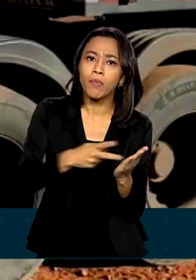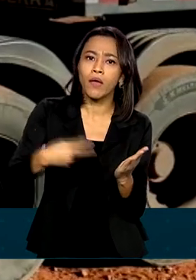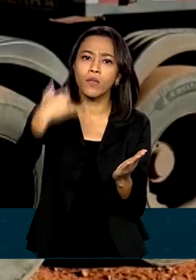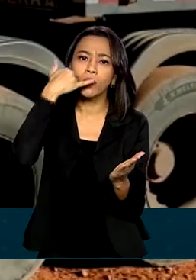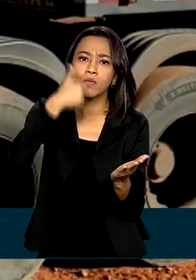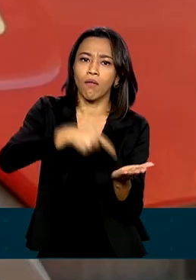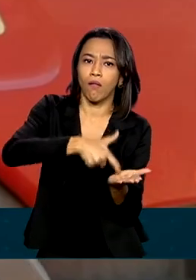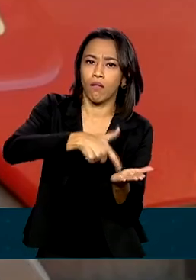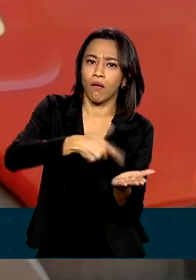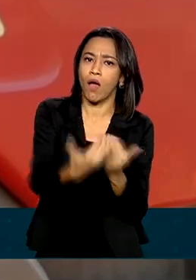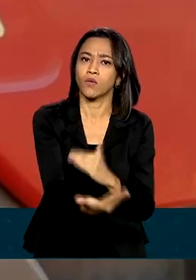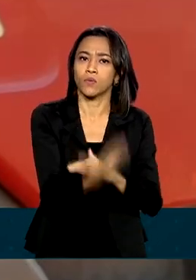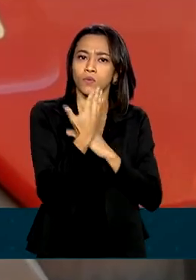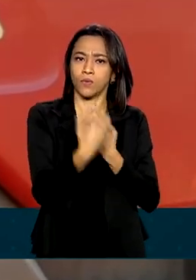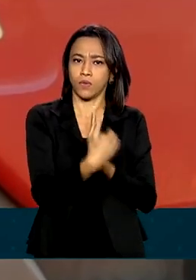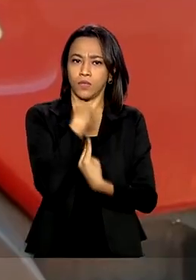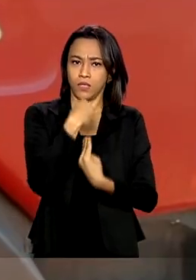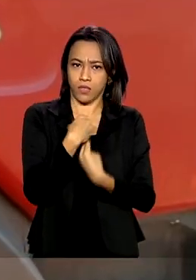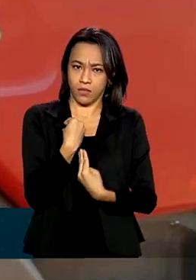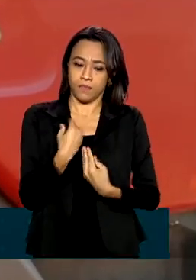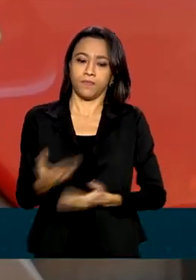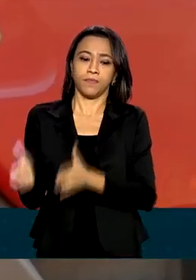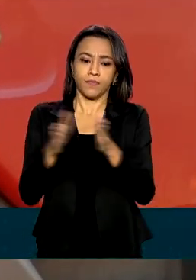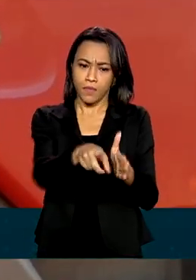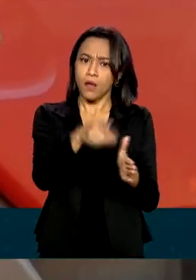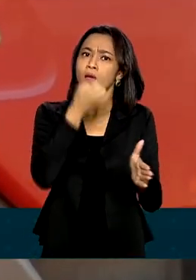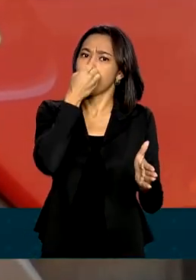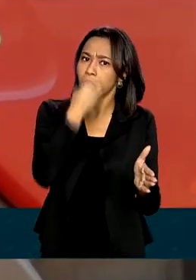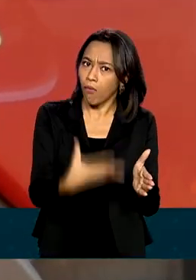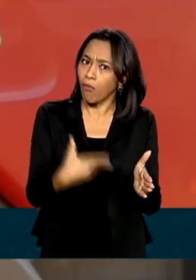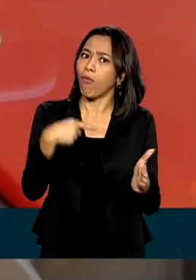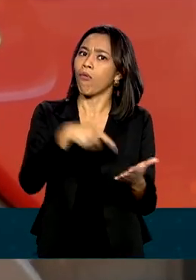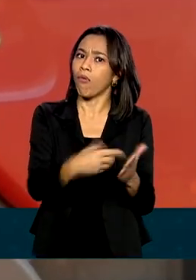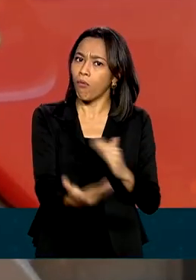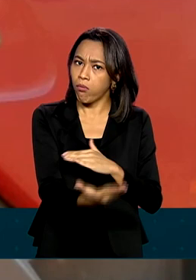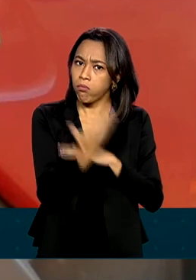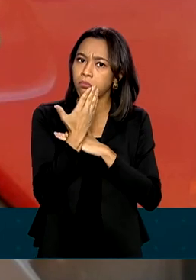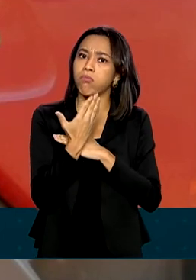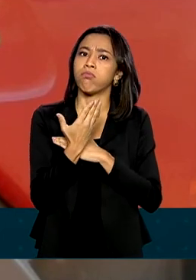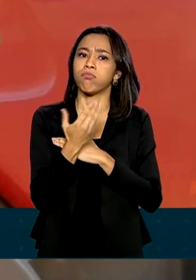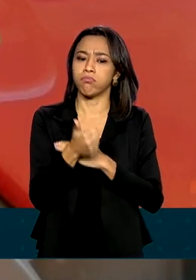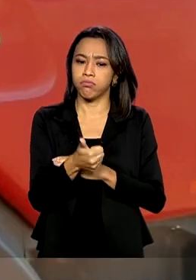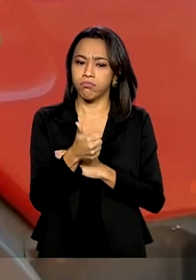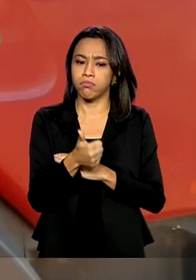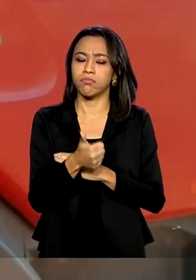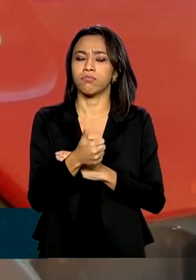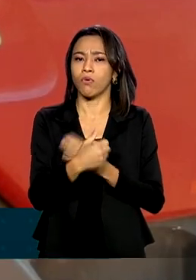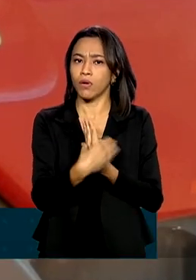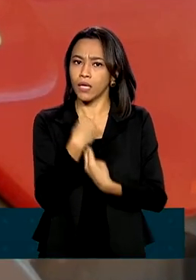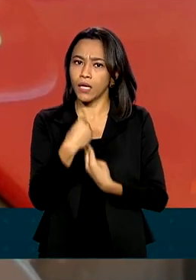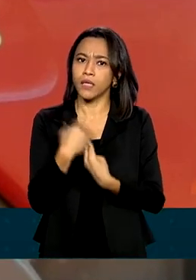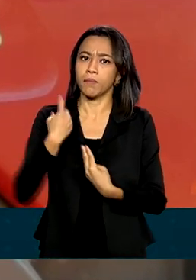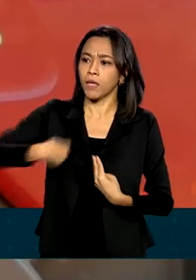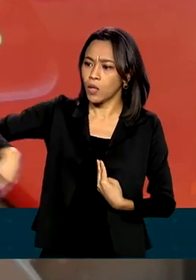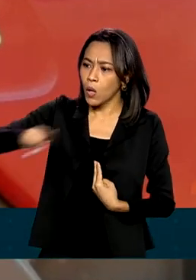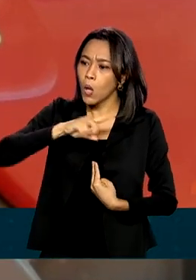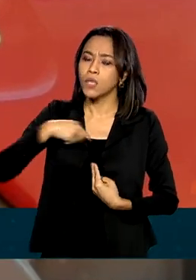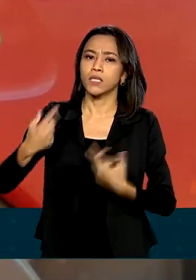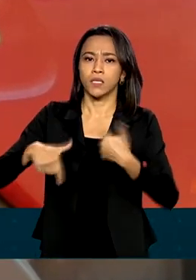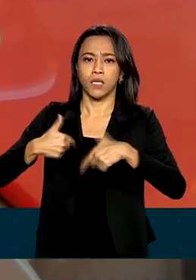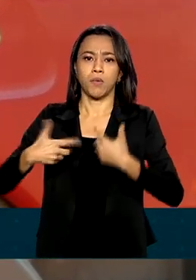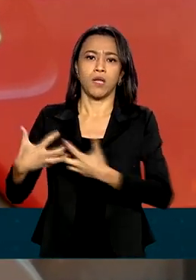condições das rodovias. É algo que nos beneficia e só nos faz bem a todos nós, como os condutores,